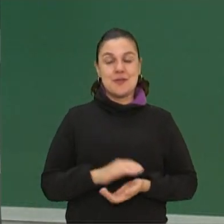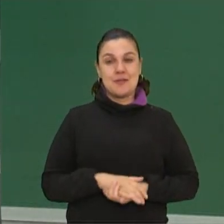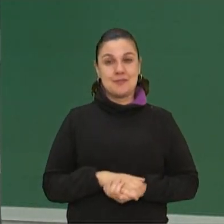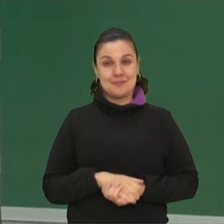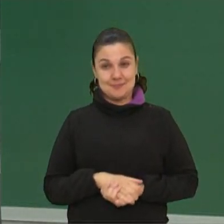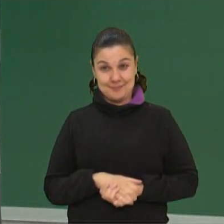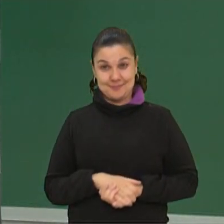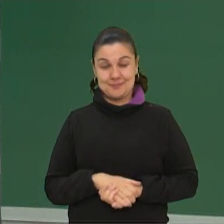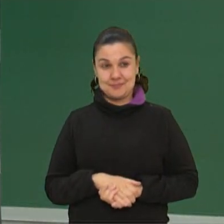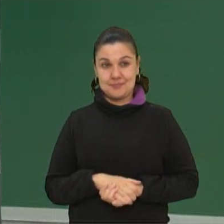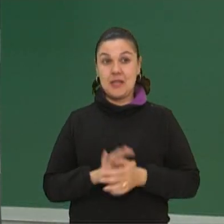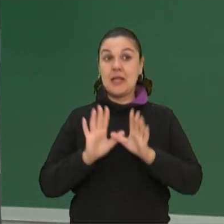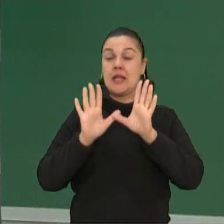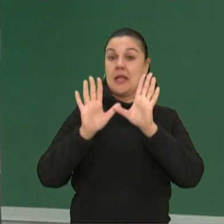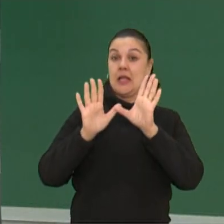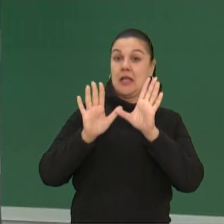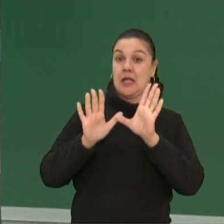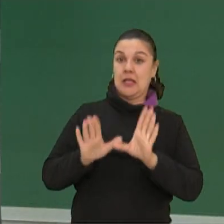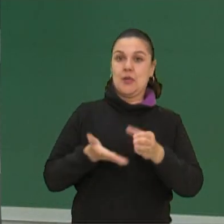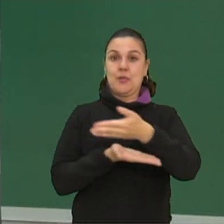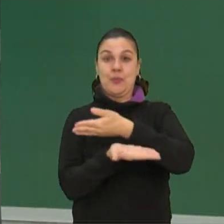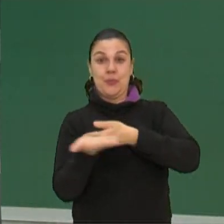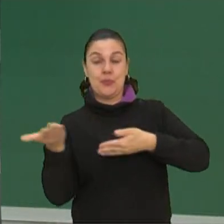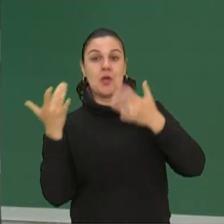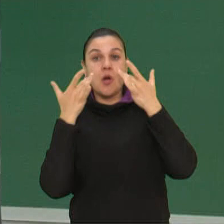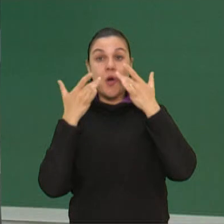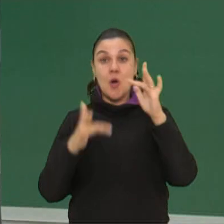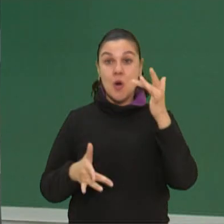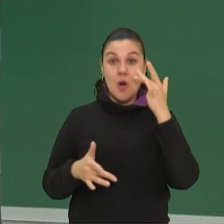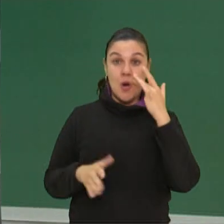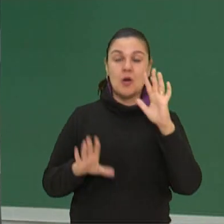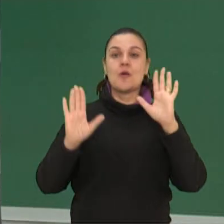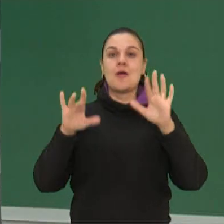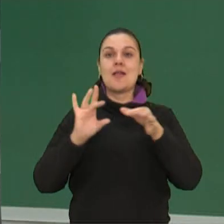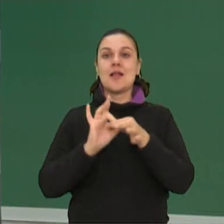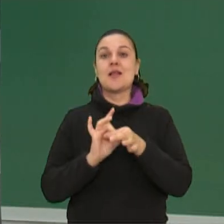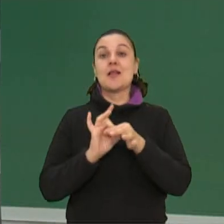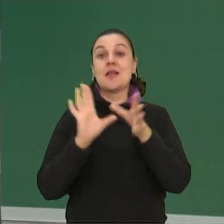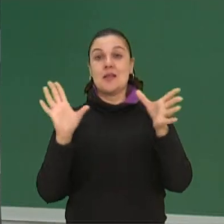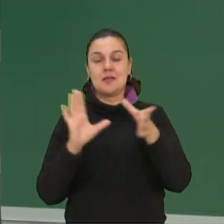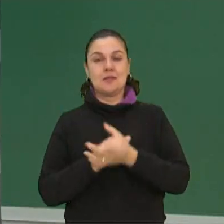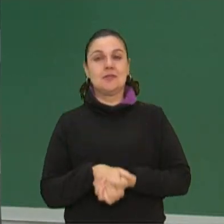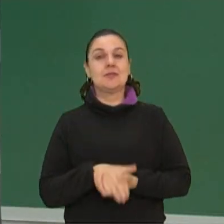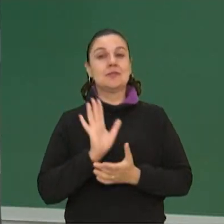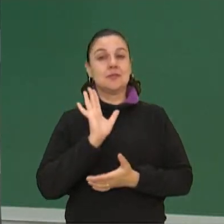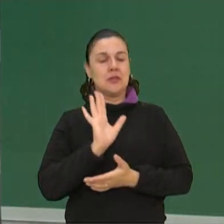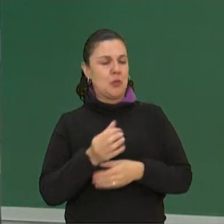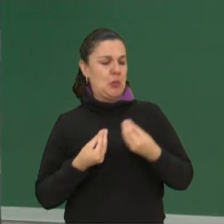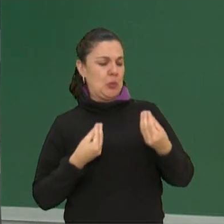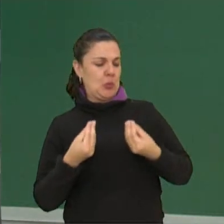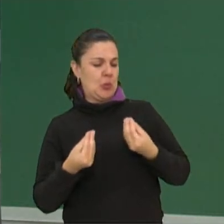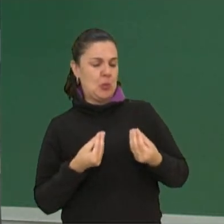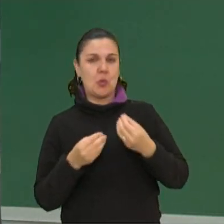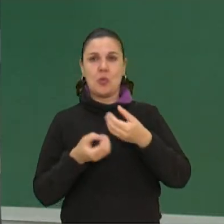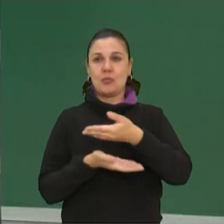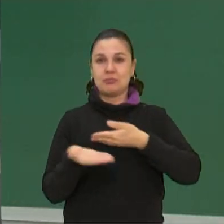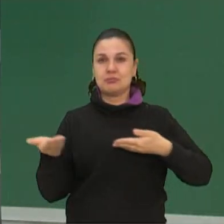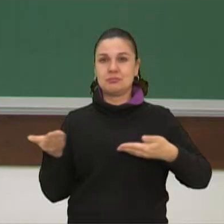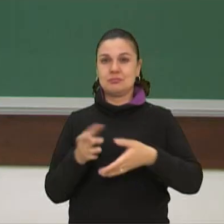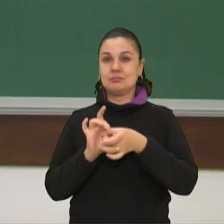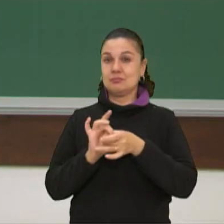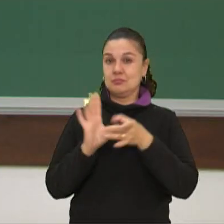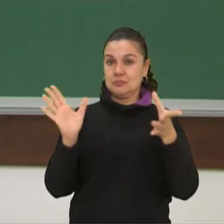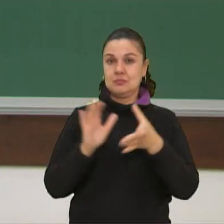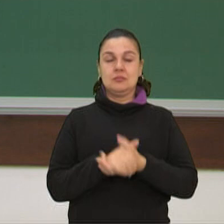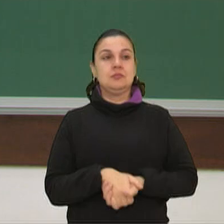do quinto. A circulação do ouro até então era livre na colônia toda. Como assim circulação